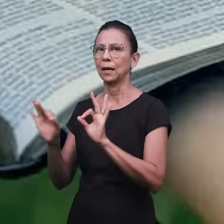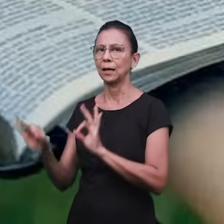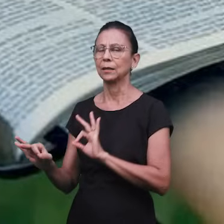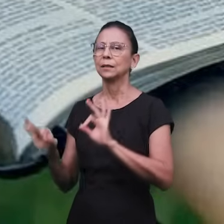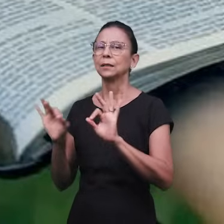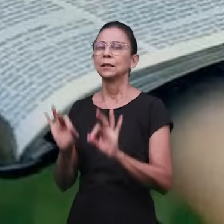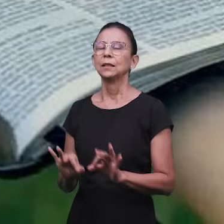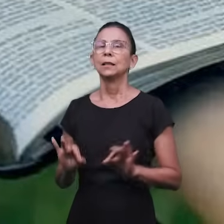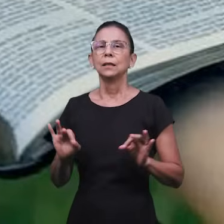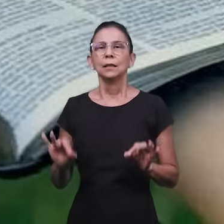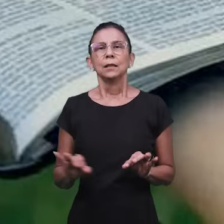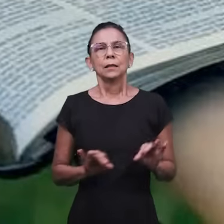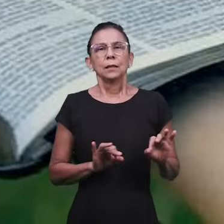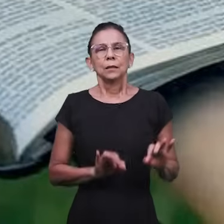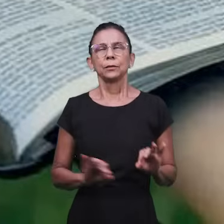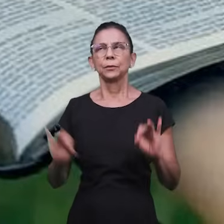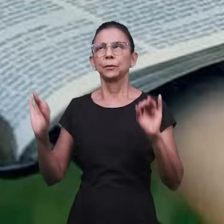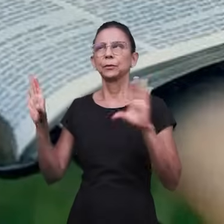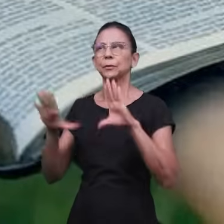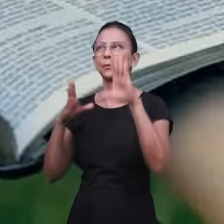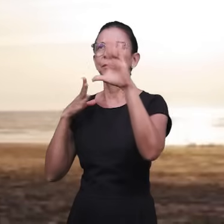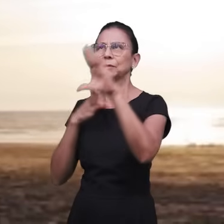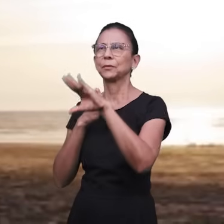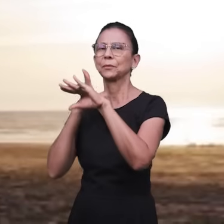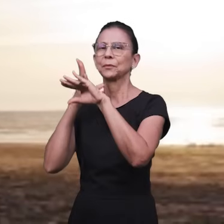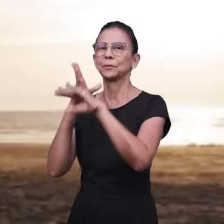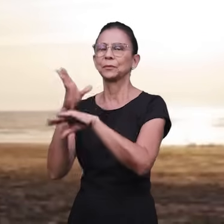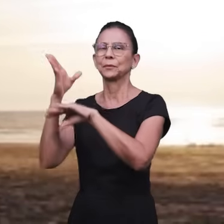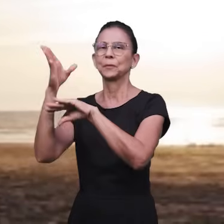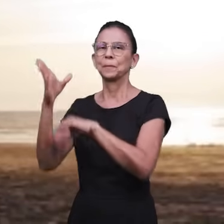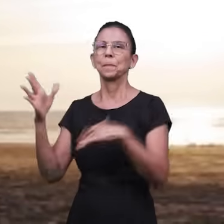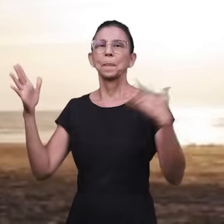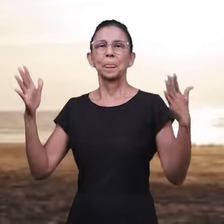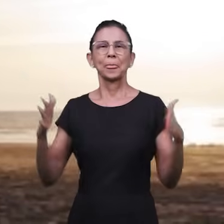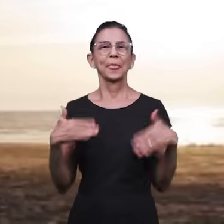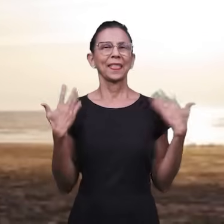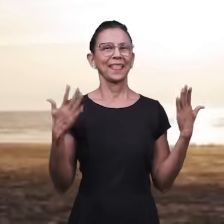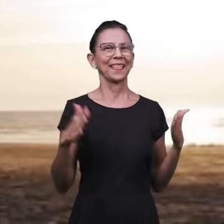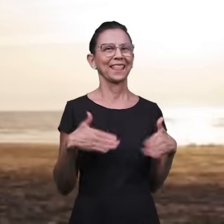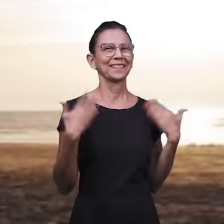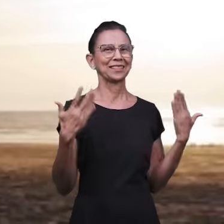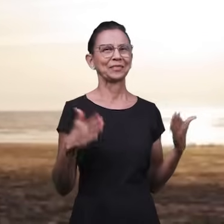preparada para o noivo estar. Com alegria